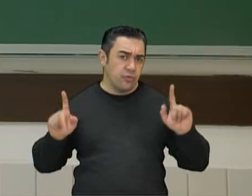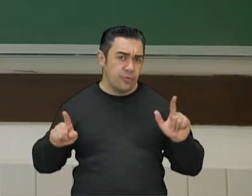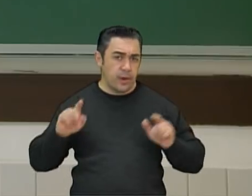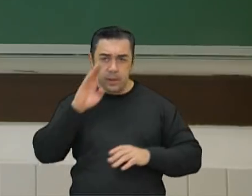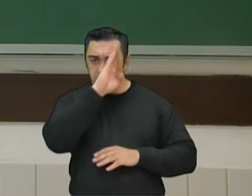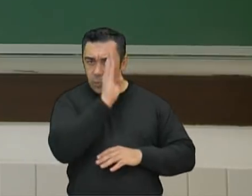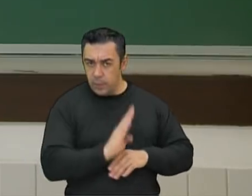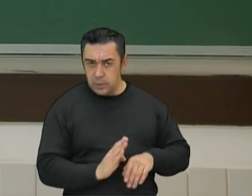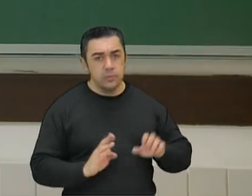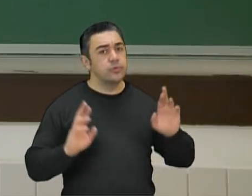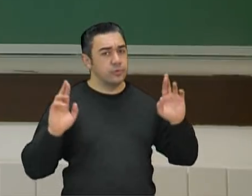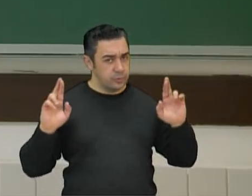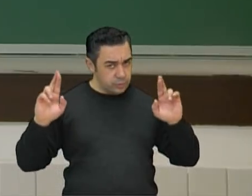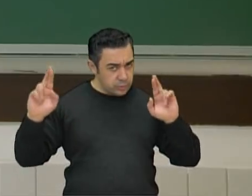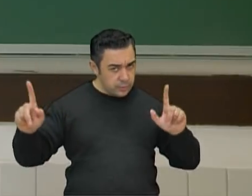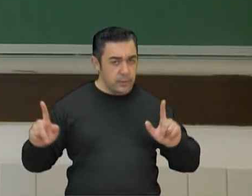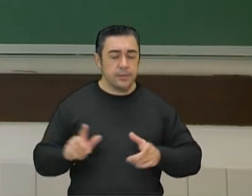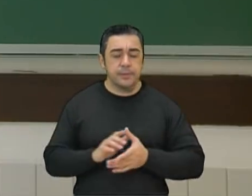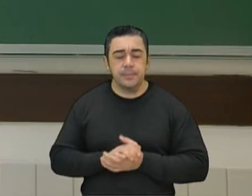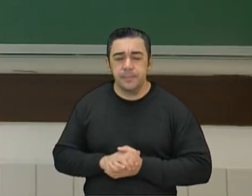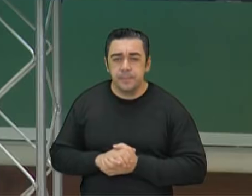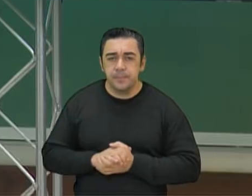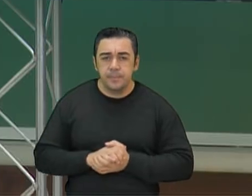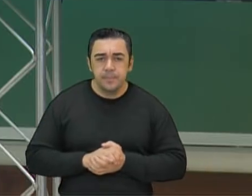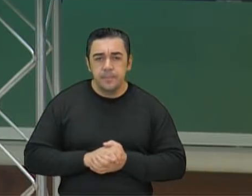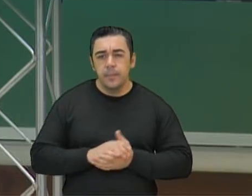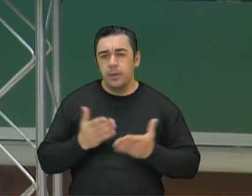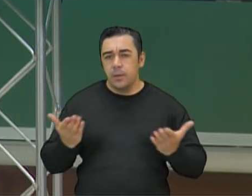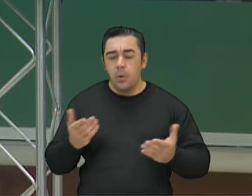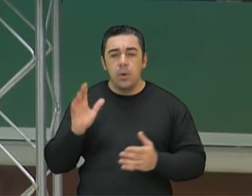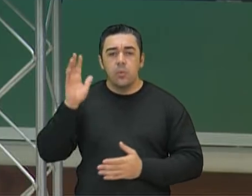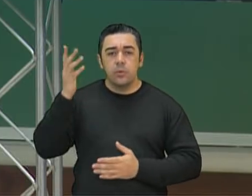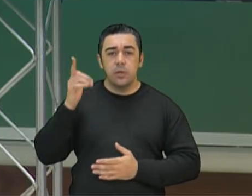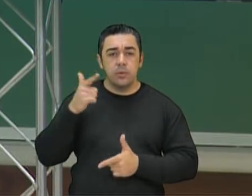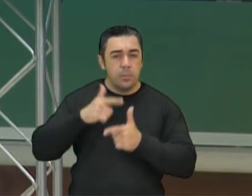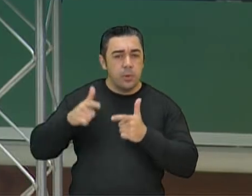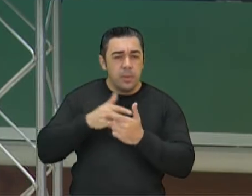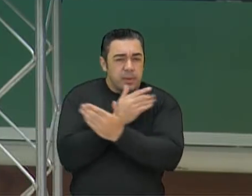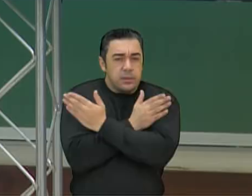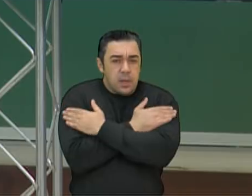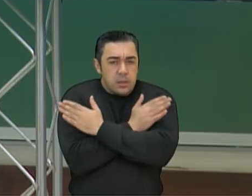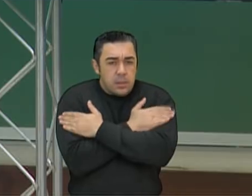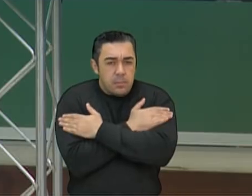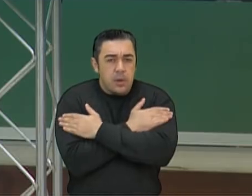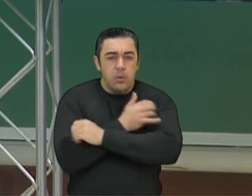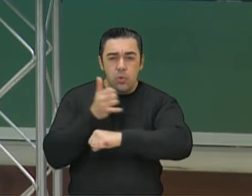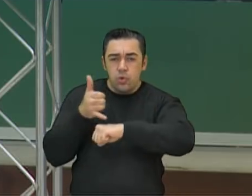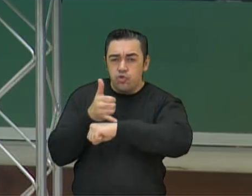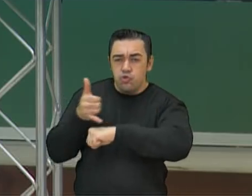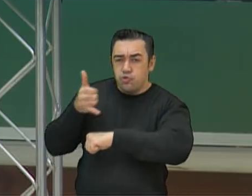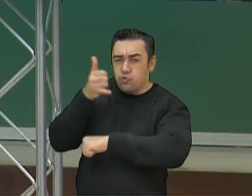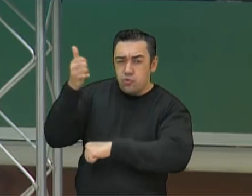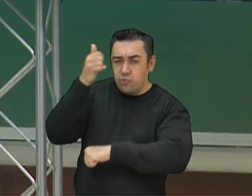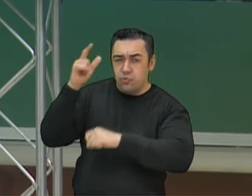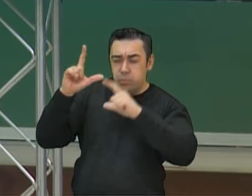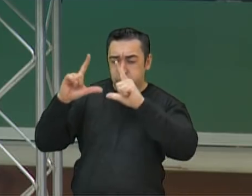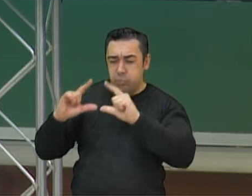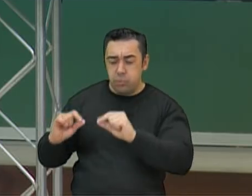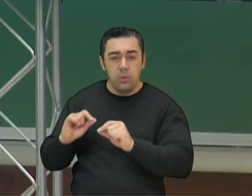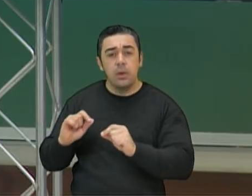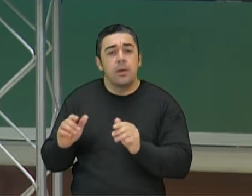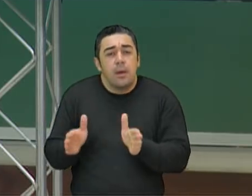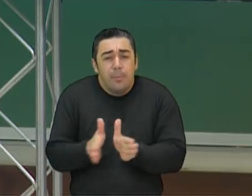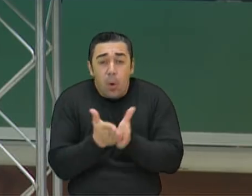para você se situar. Voltando, desemprego, inflação e crescimento da